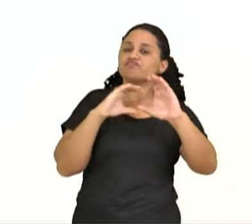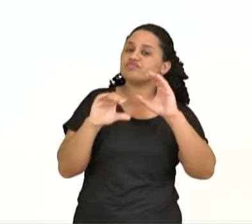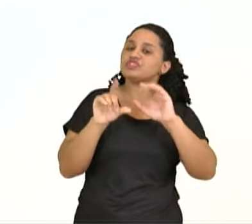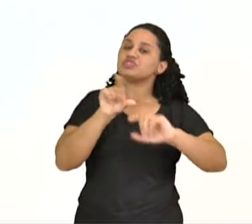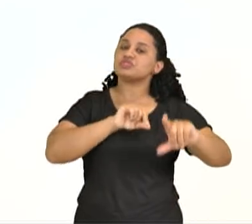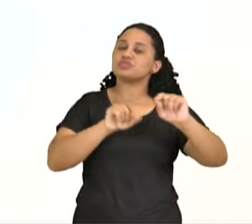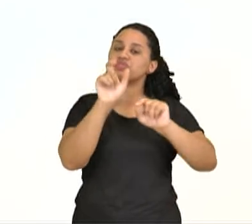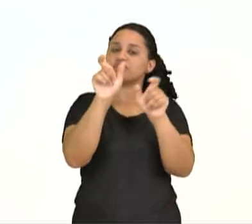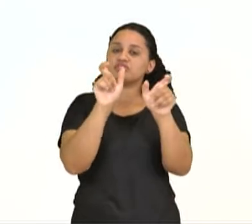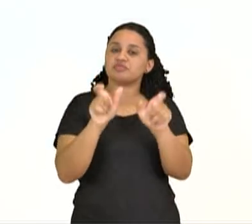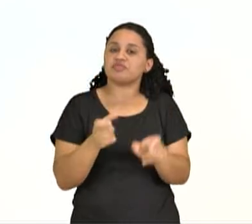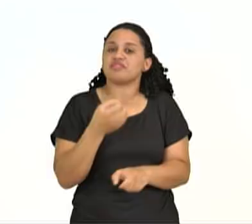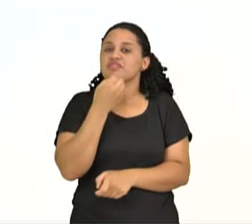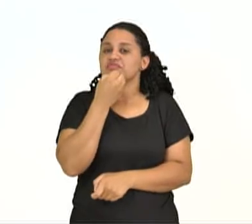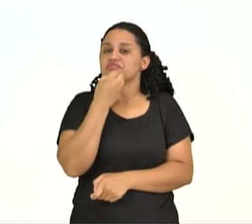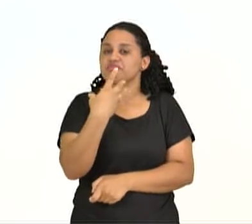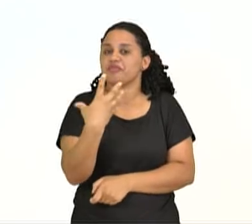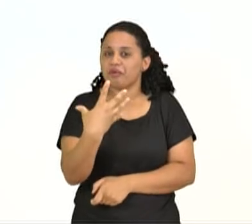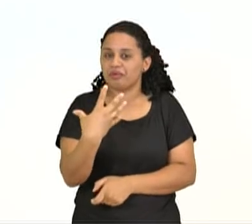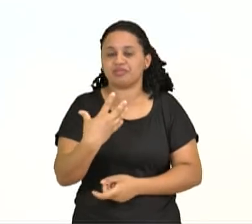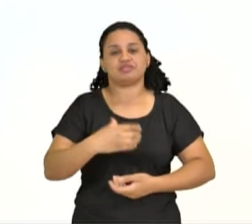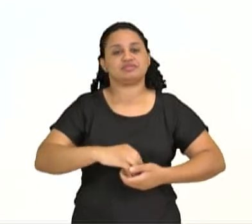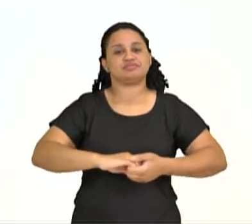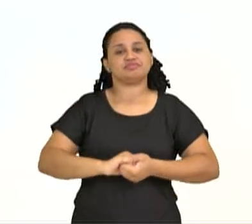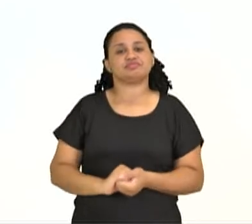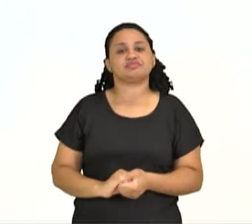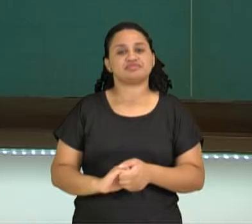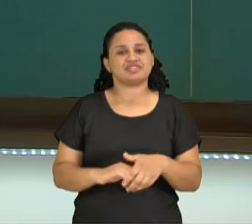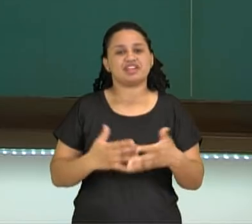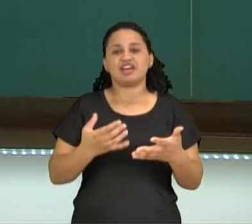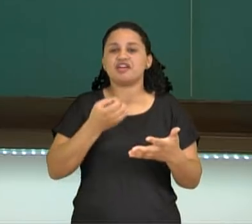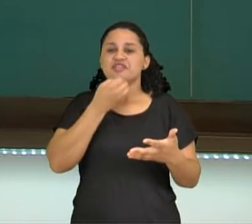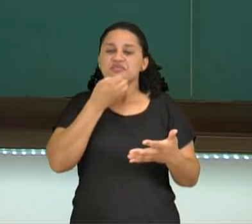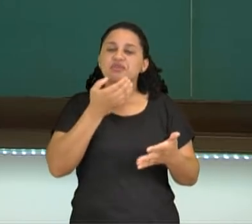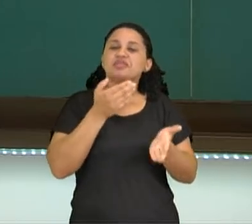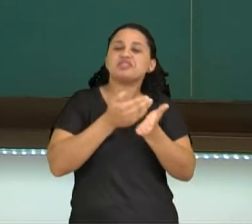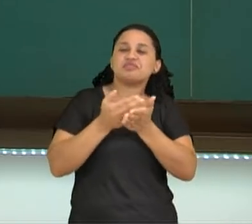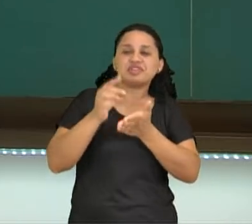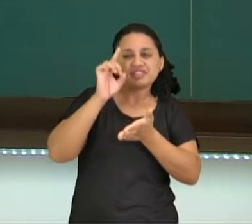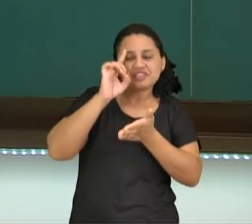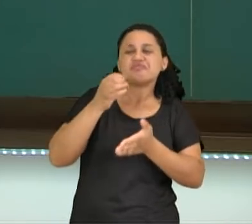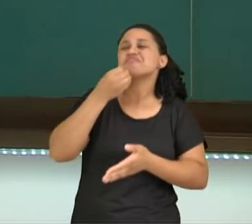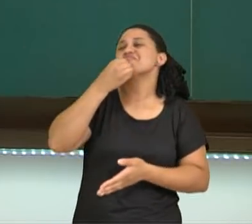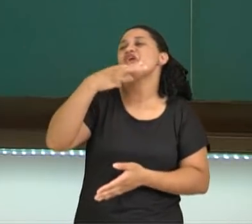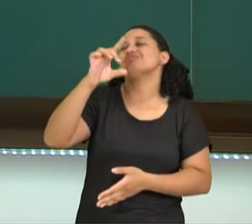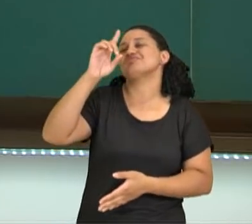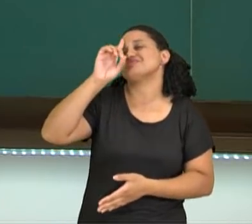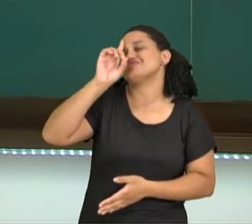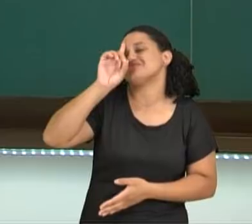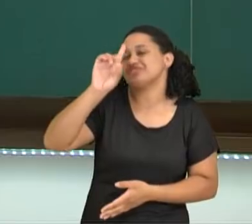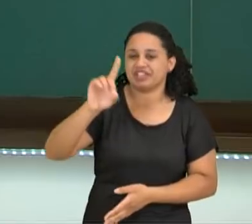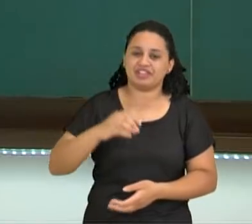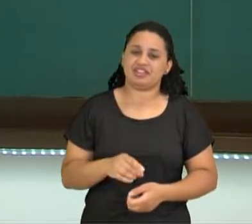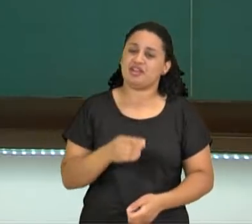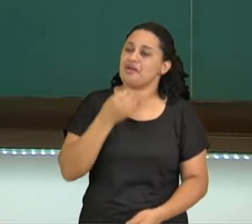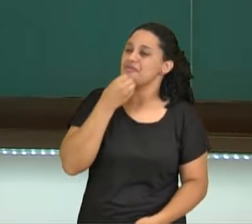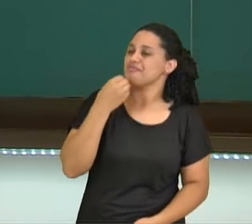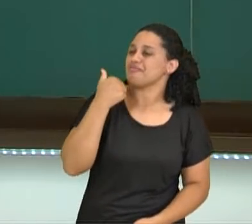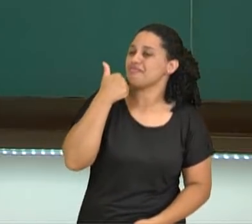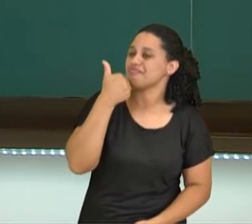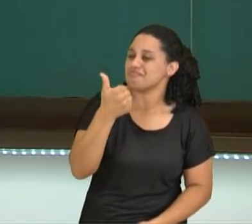carga afetiva positiva, né? Olha como é bom começar o dia com um bom dia, como vai